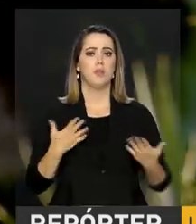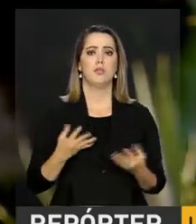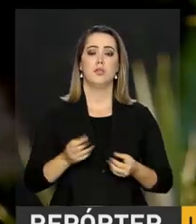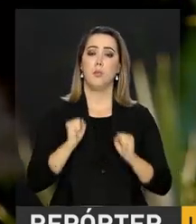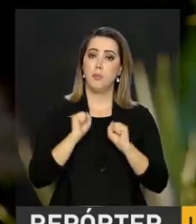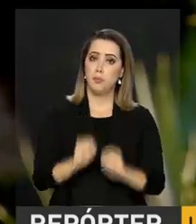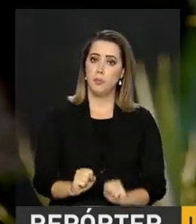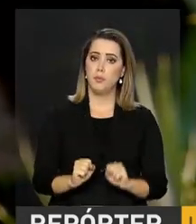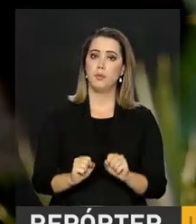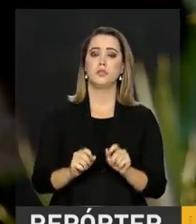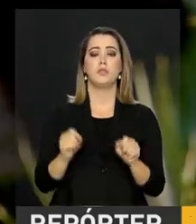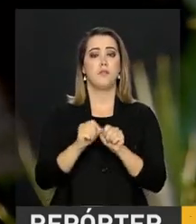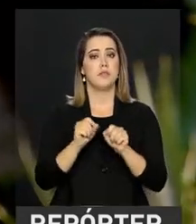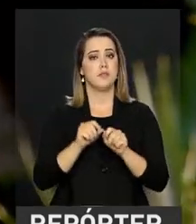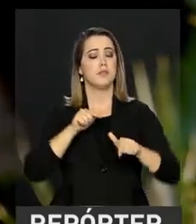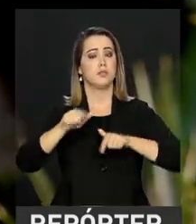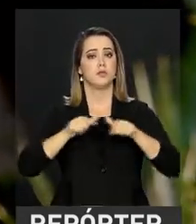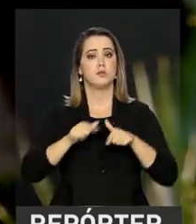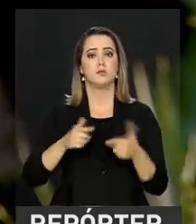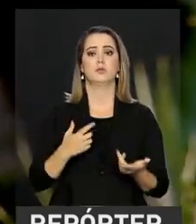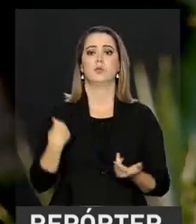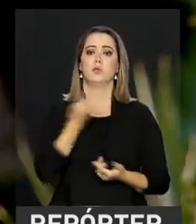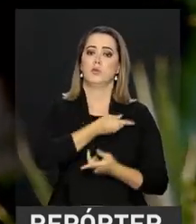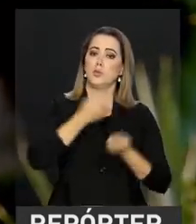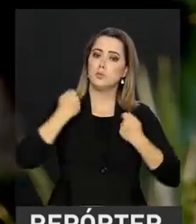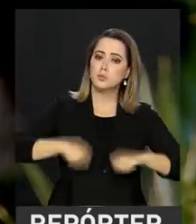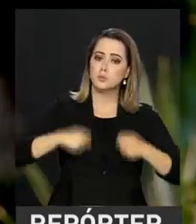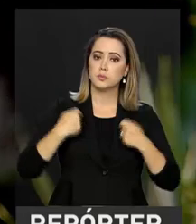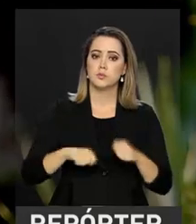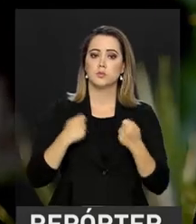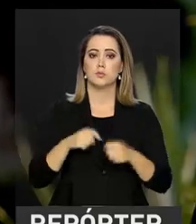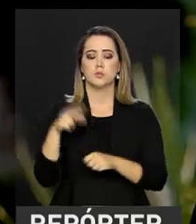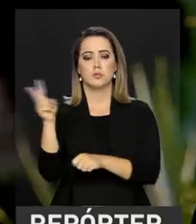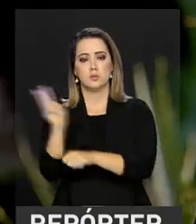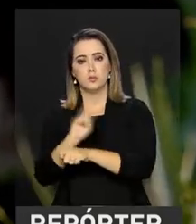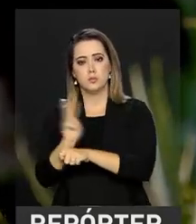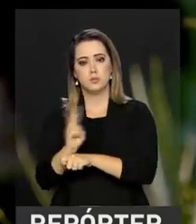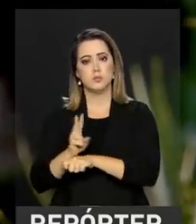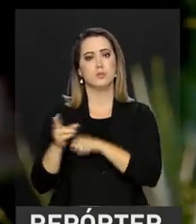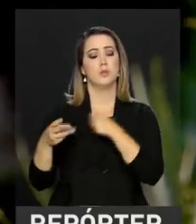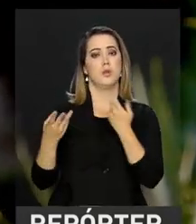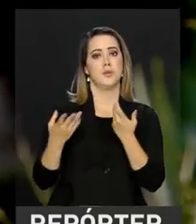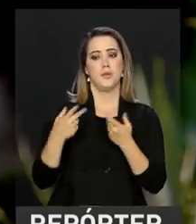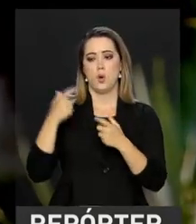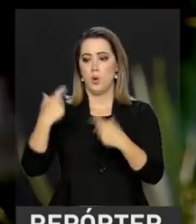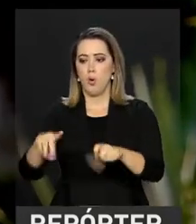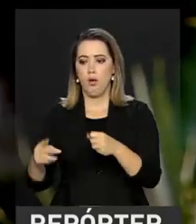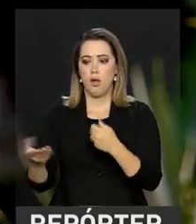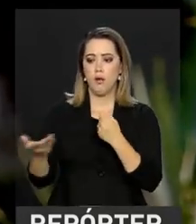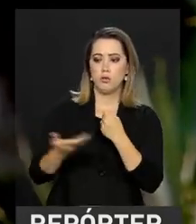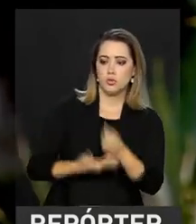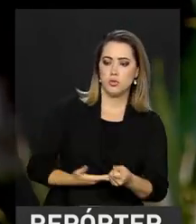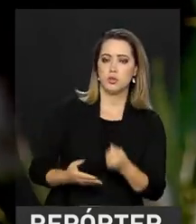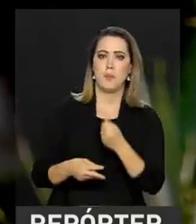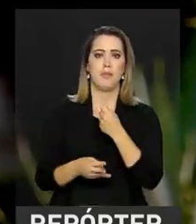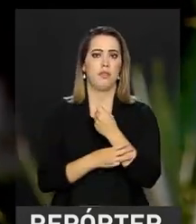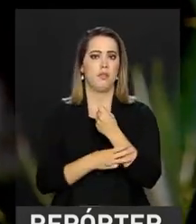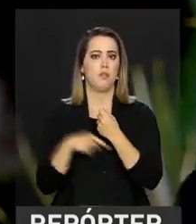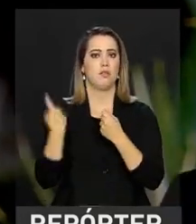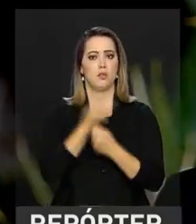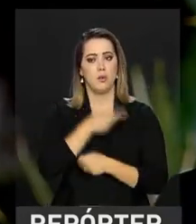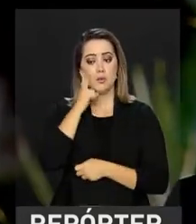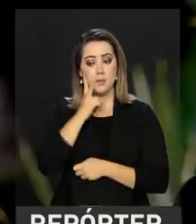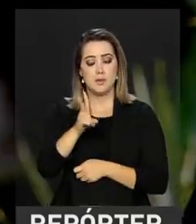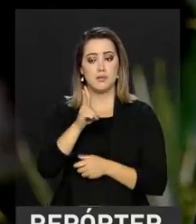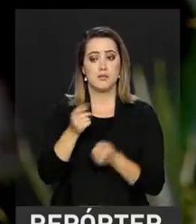ele poder fazer o seu trabalho, né? Nós precisamos fiscalizar as serrarias, nós precisamos fiscalizar o desmatamento,